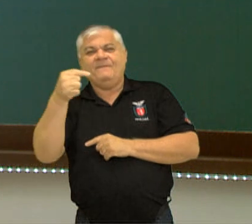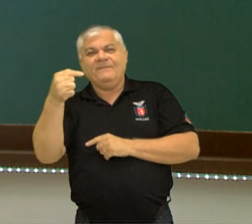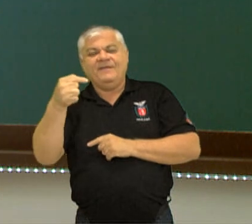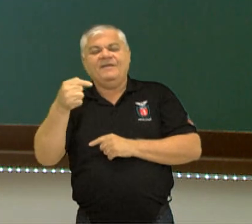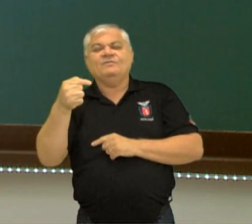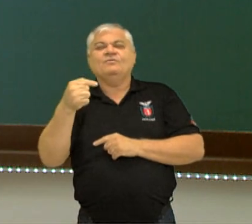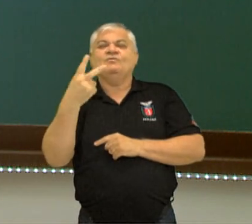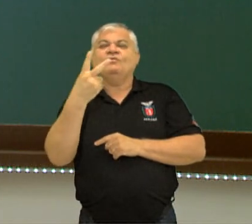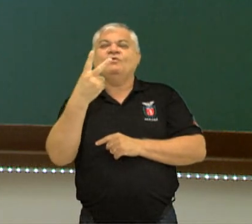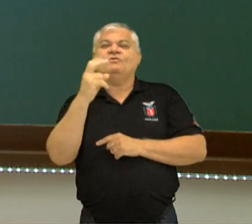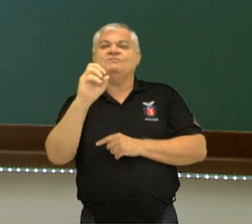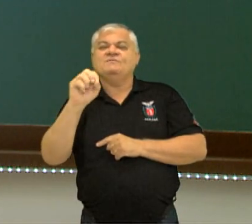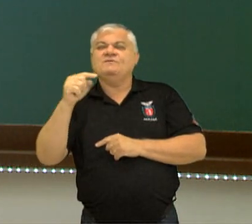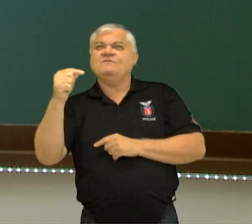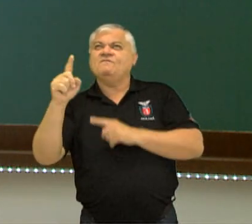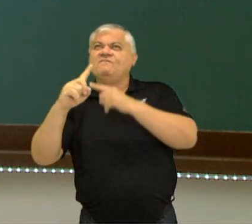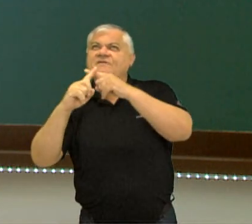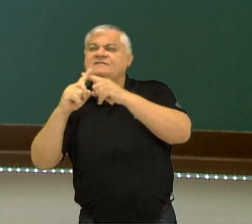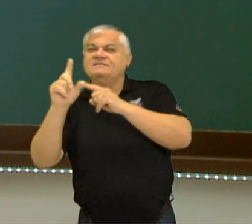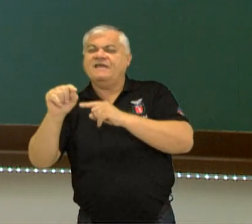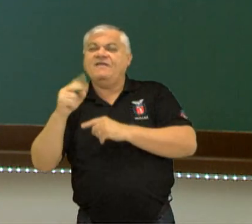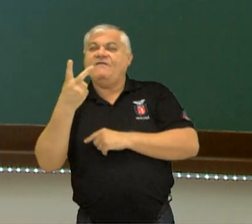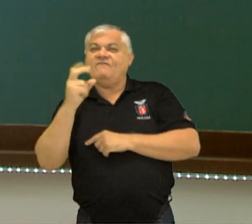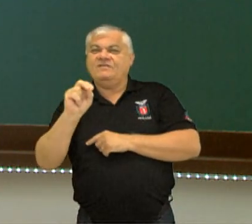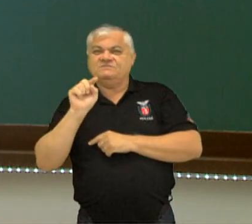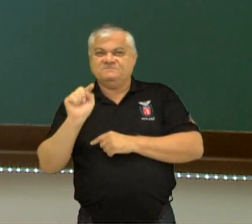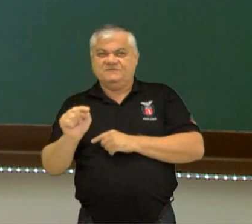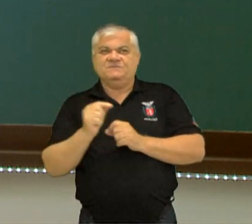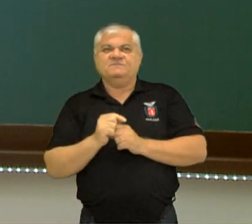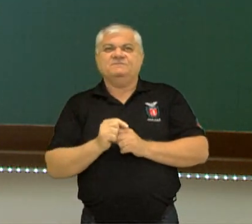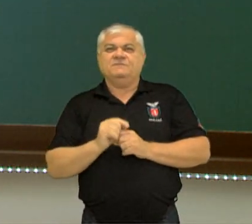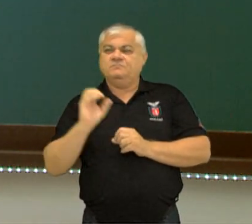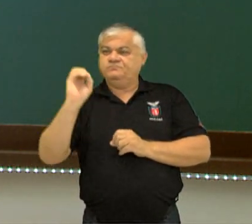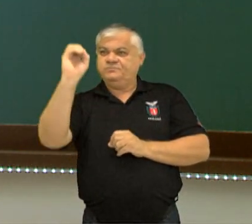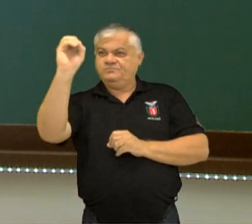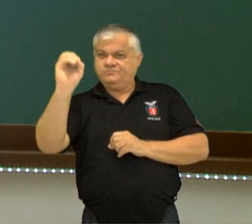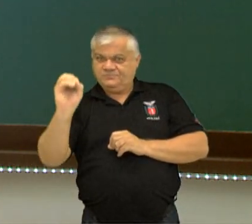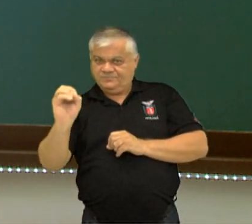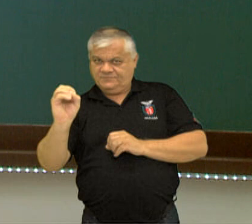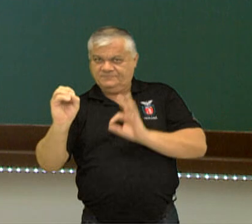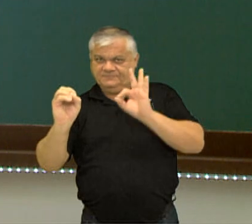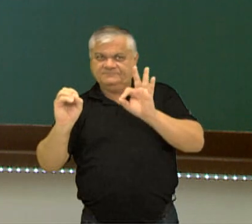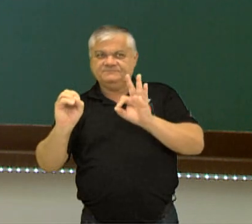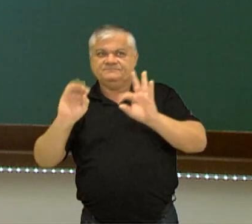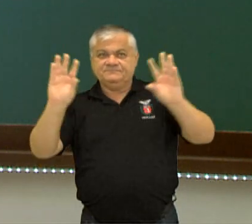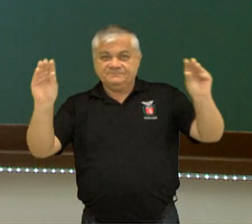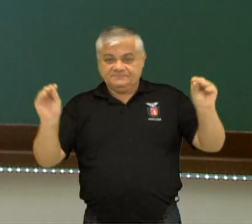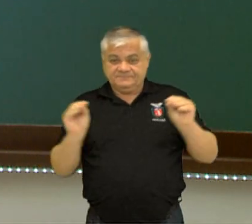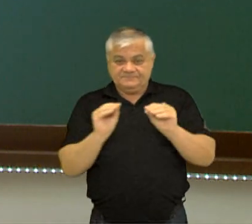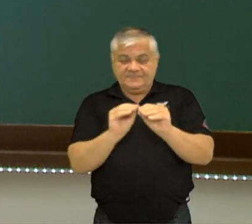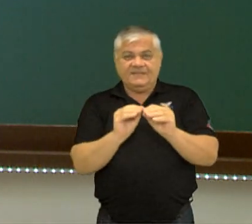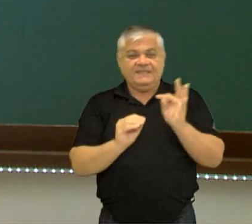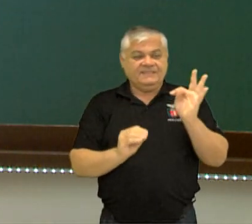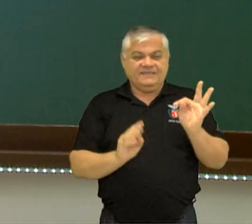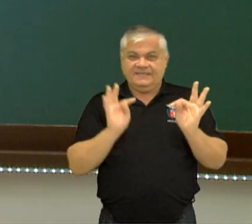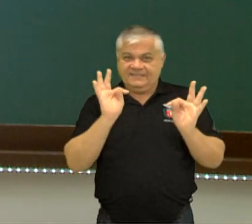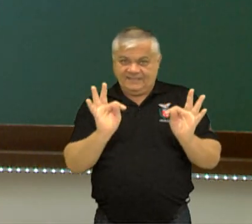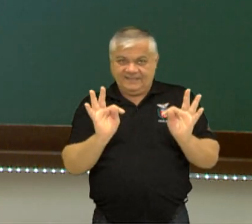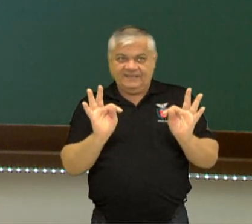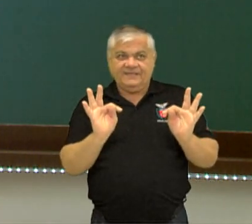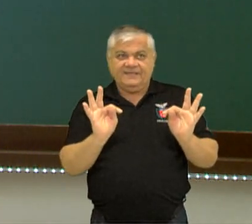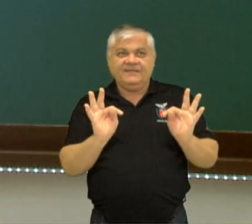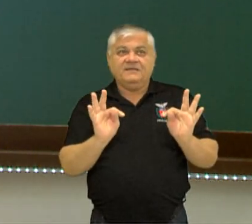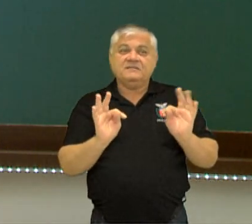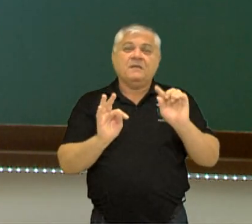vezes 10, que vai dar 20.000. Tudo isso igual a zero. Agora eu vou juntar os termos com T. 1000T